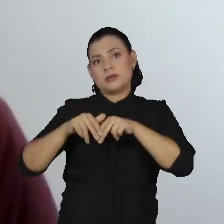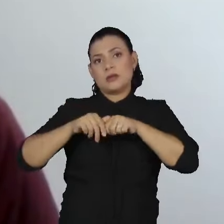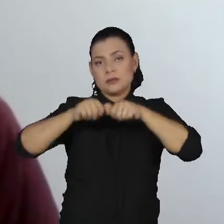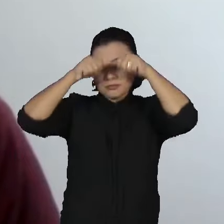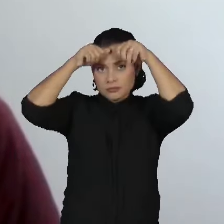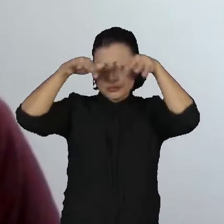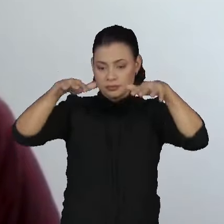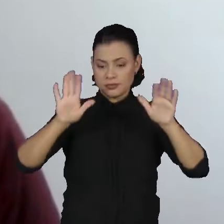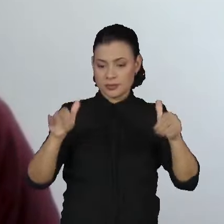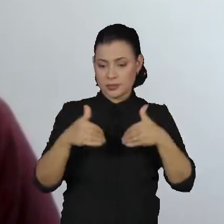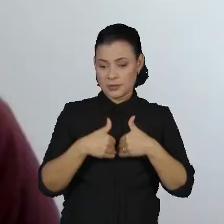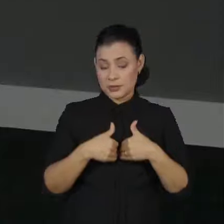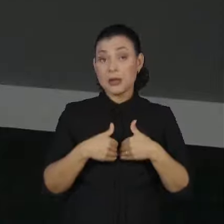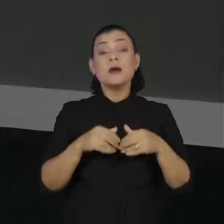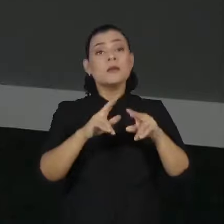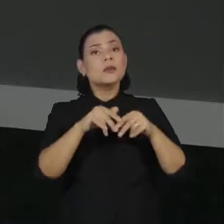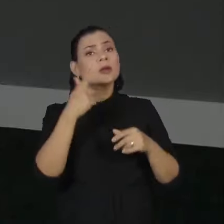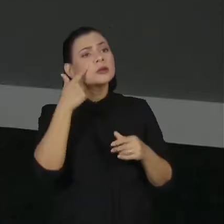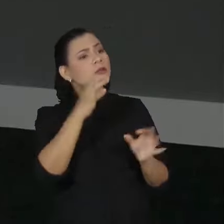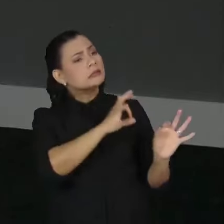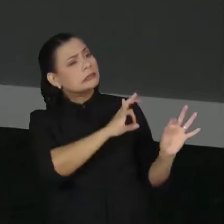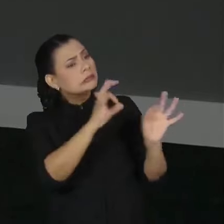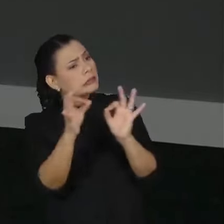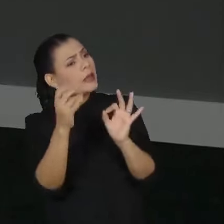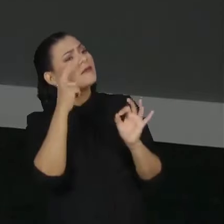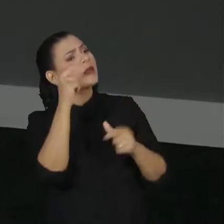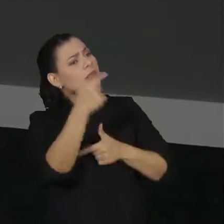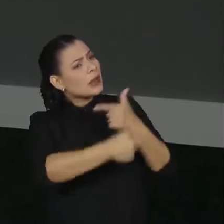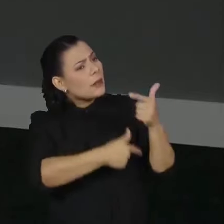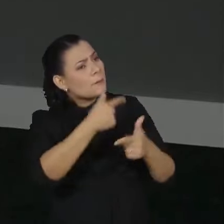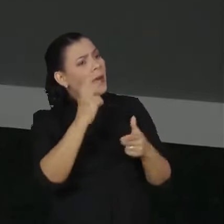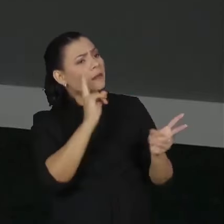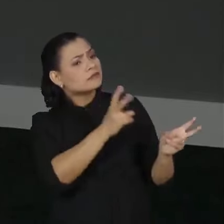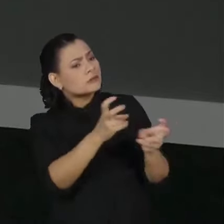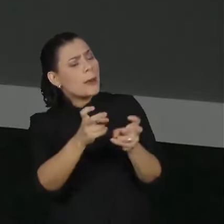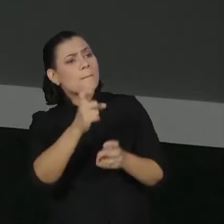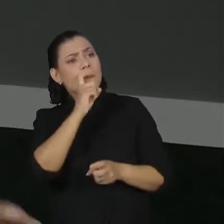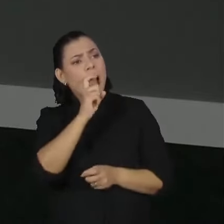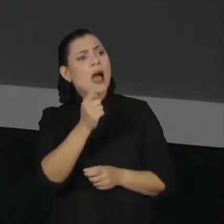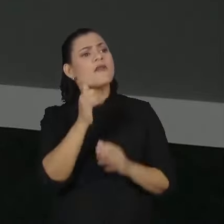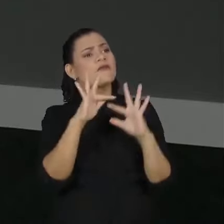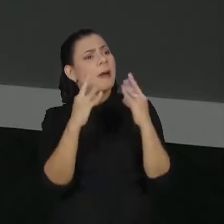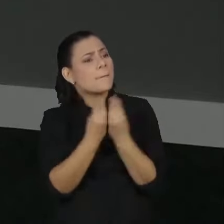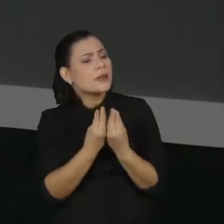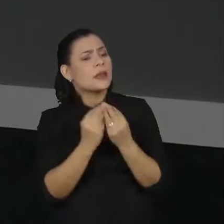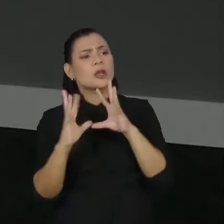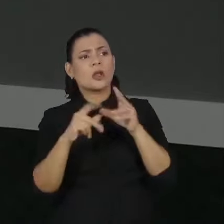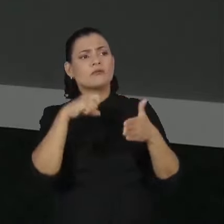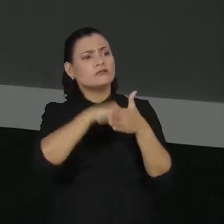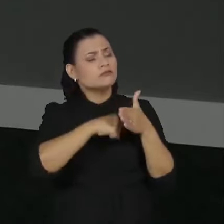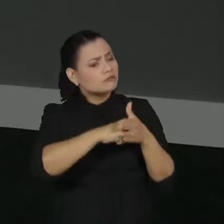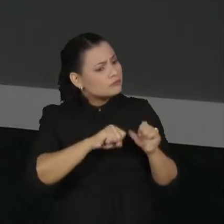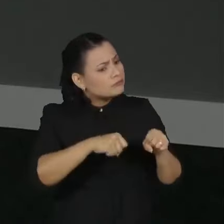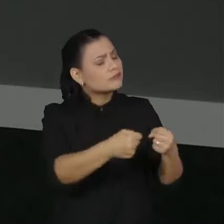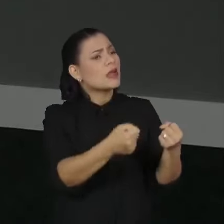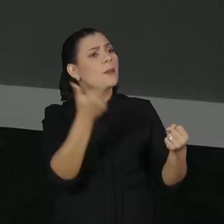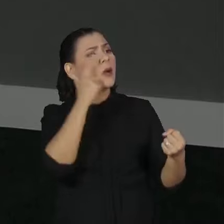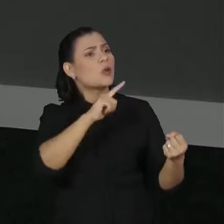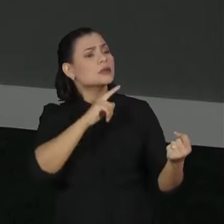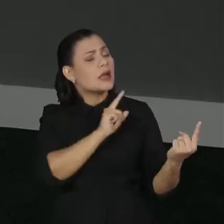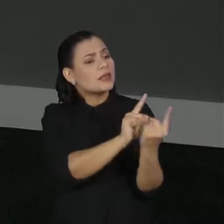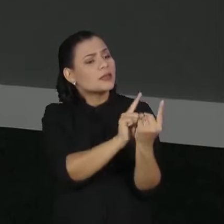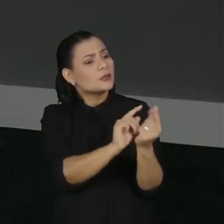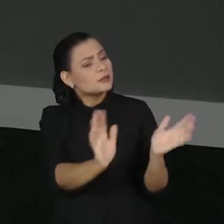gente acompanha bastante, Vitor, o trabalho, a dedicação de pais, de familiares, para dar o melhor